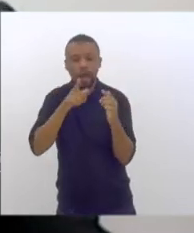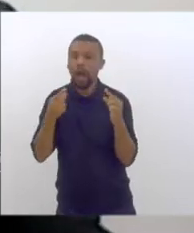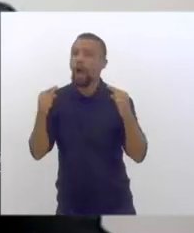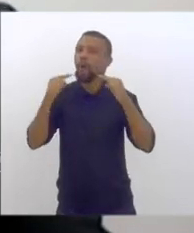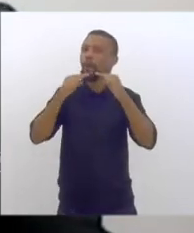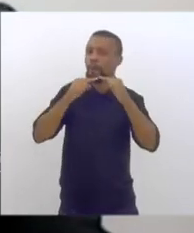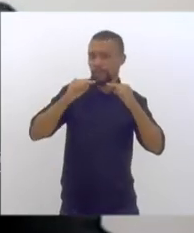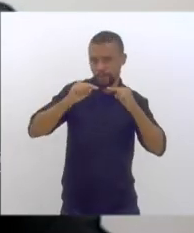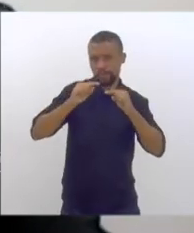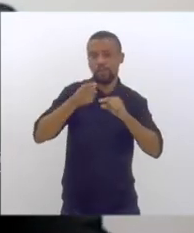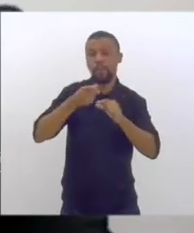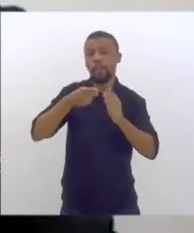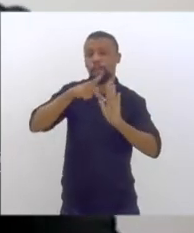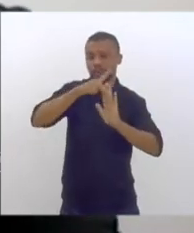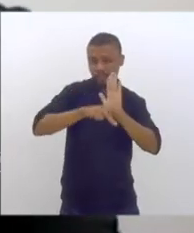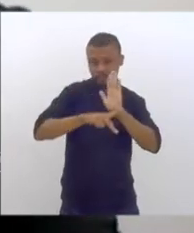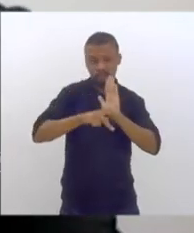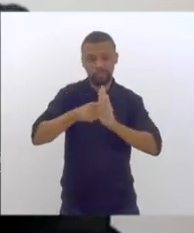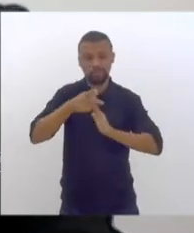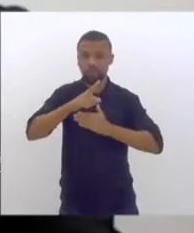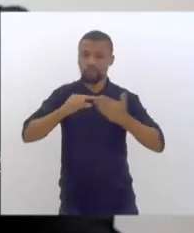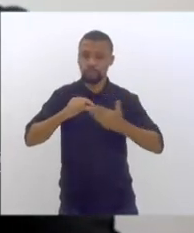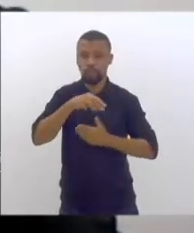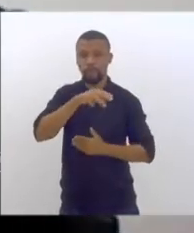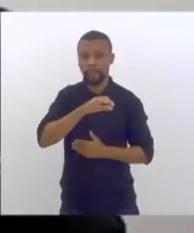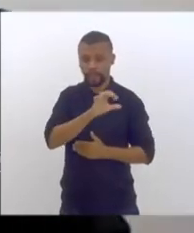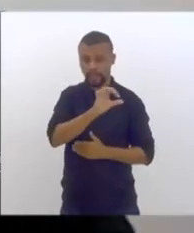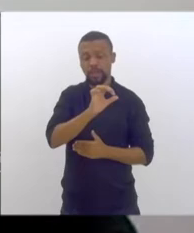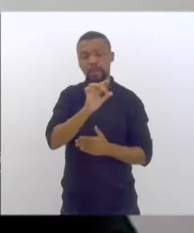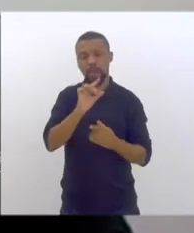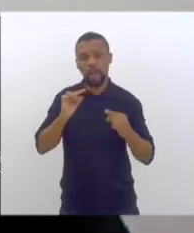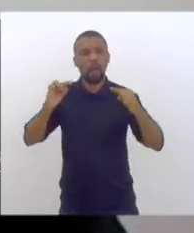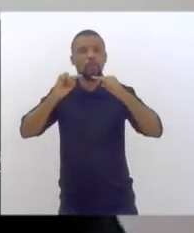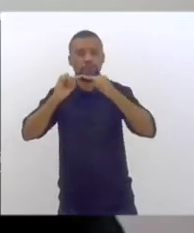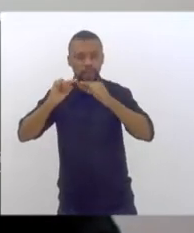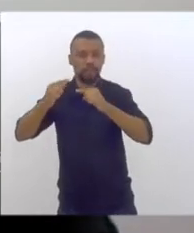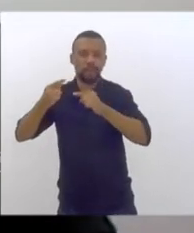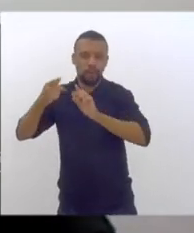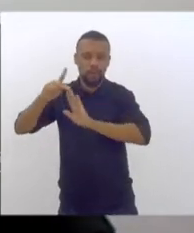contempla o projeto do link contempla o pro J5 entenderam